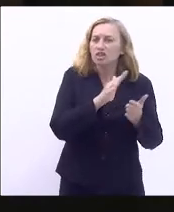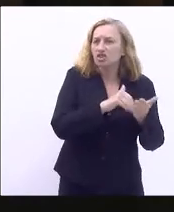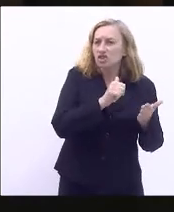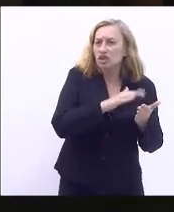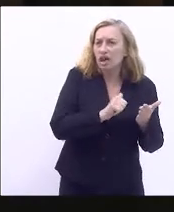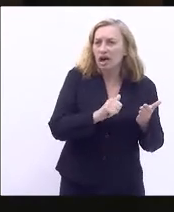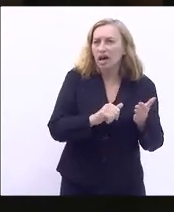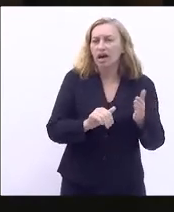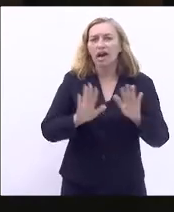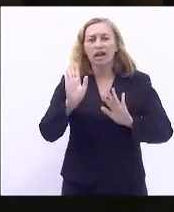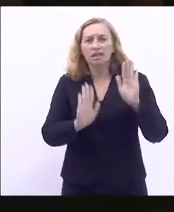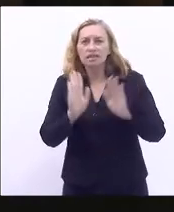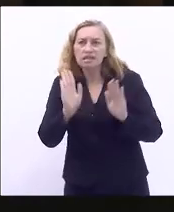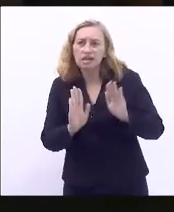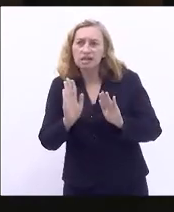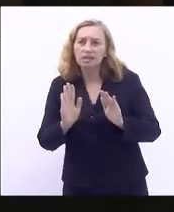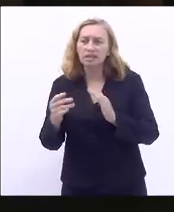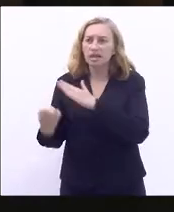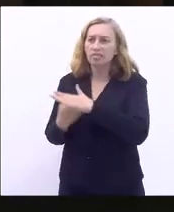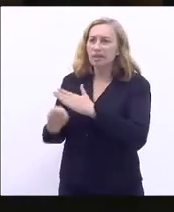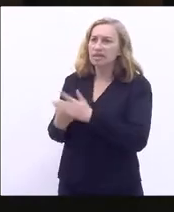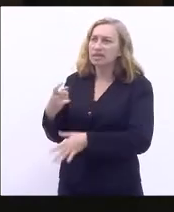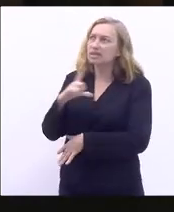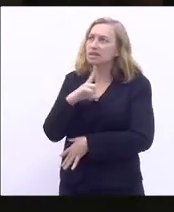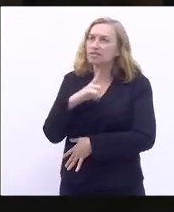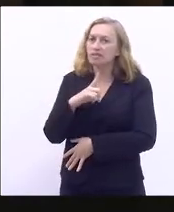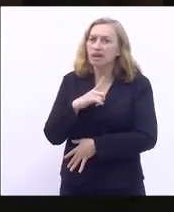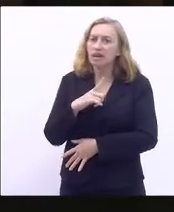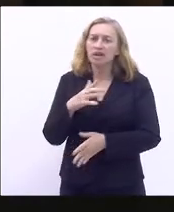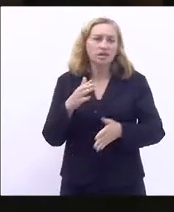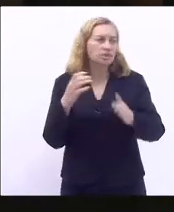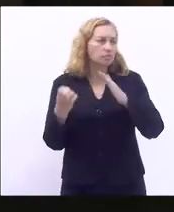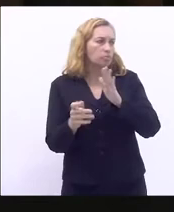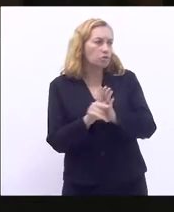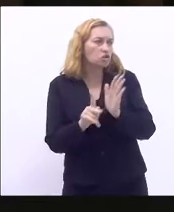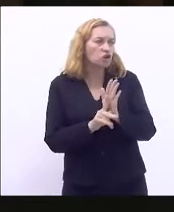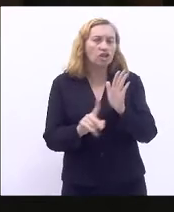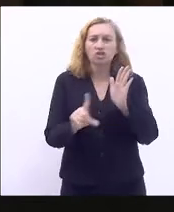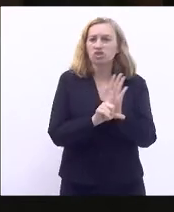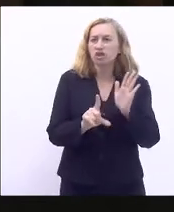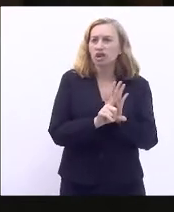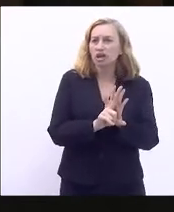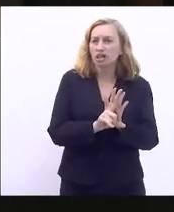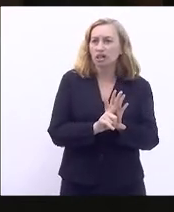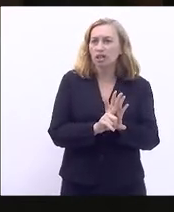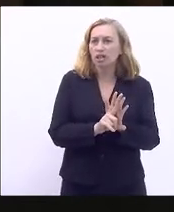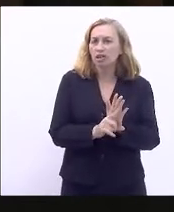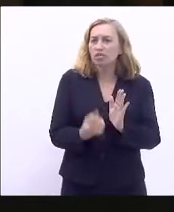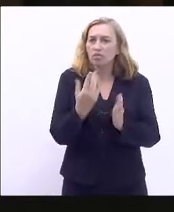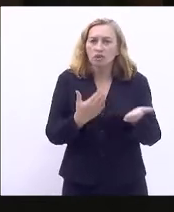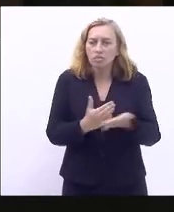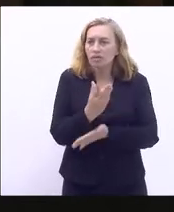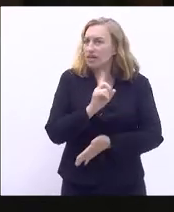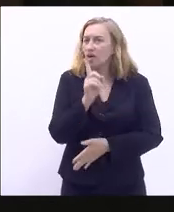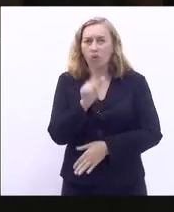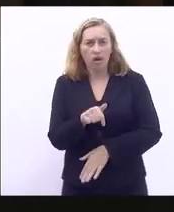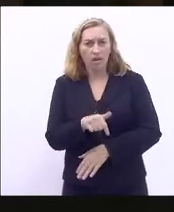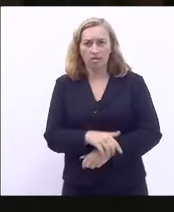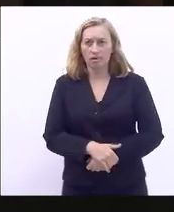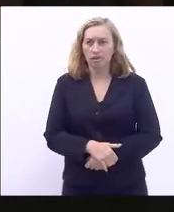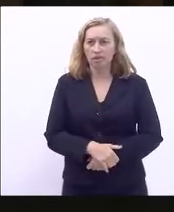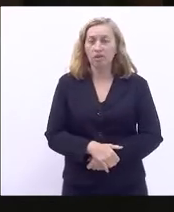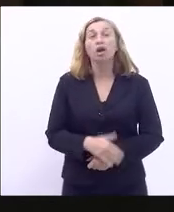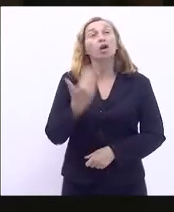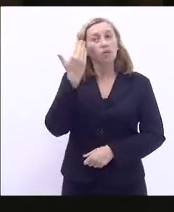ambiental da empresa se a gente ter, nesse projeto de lei, um dispositivo aprovado, que não é assim.